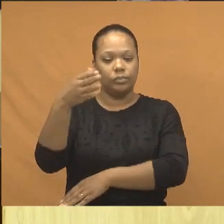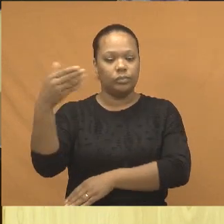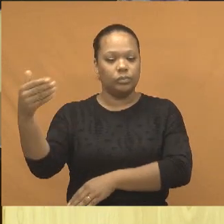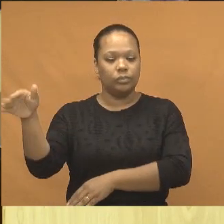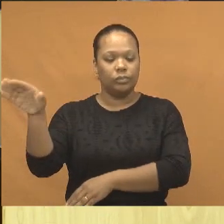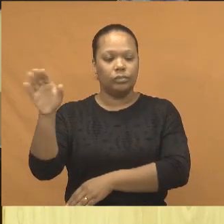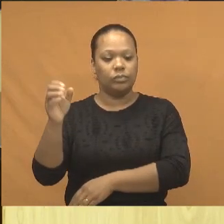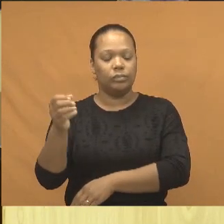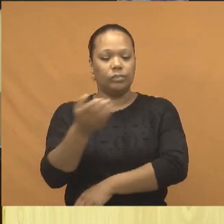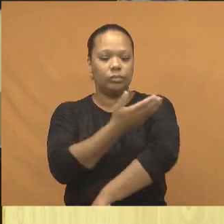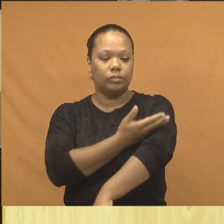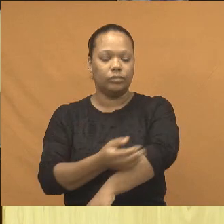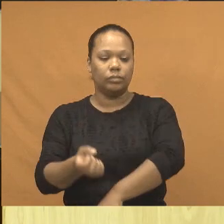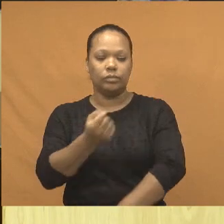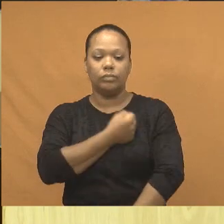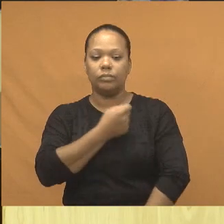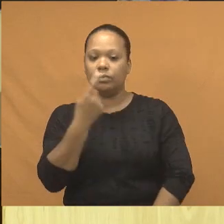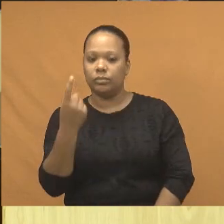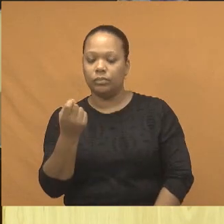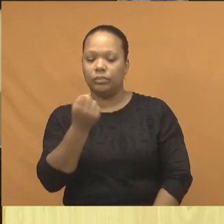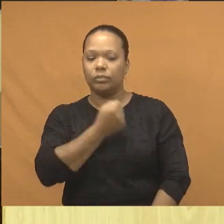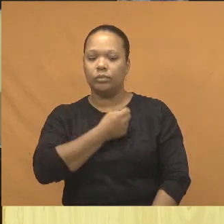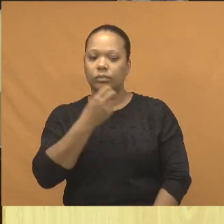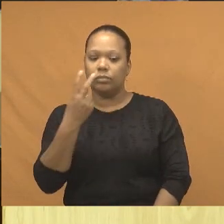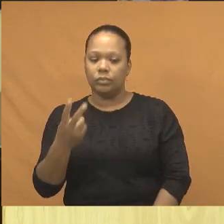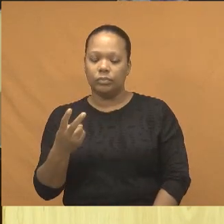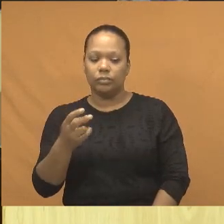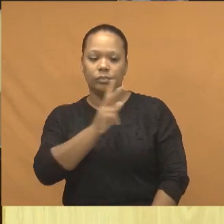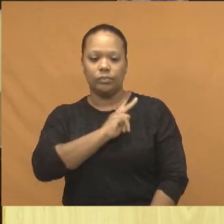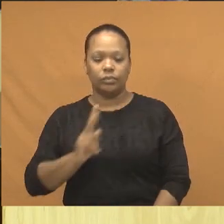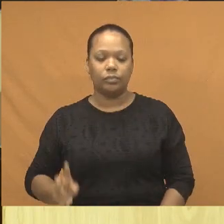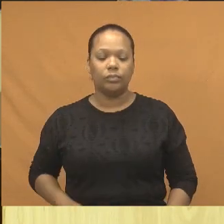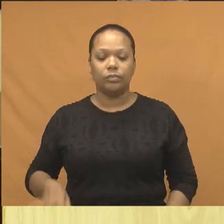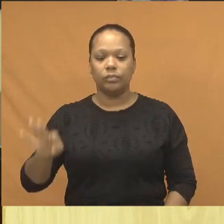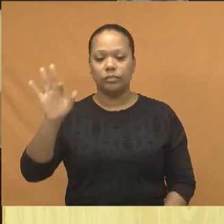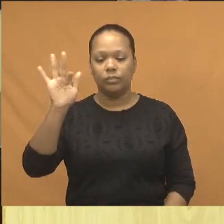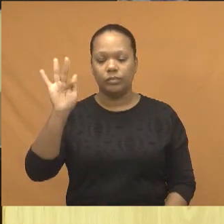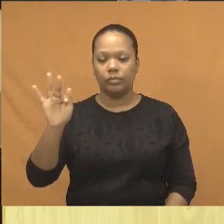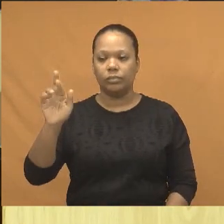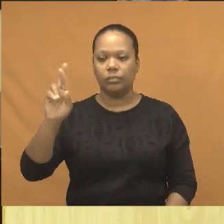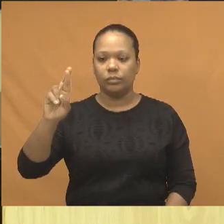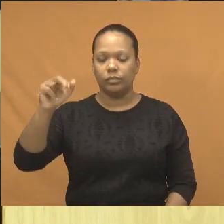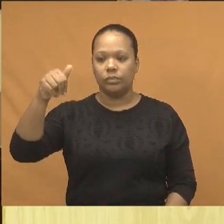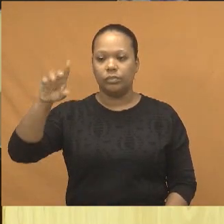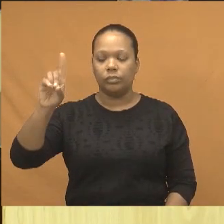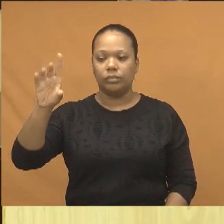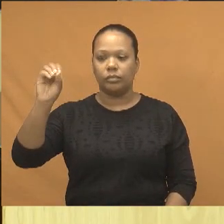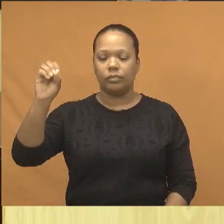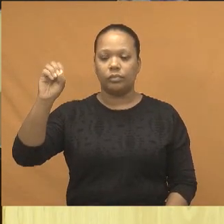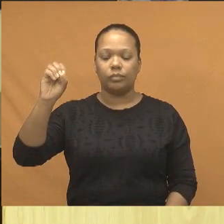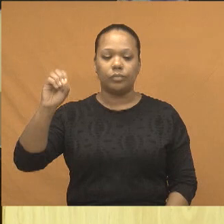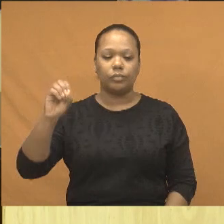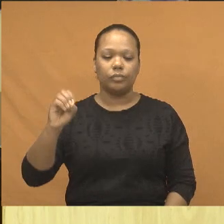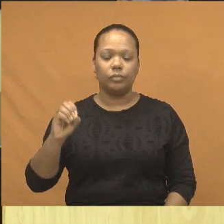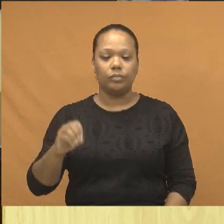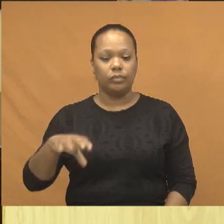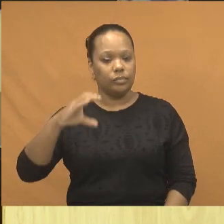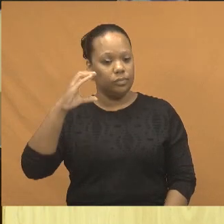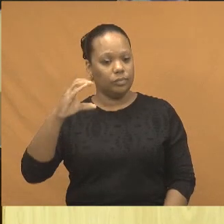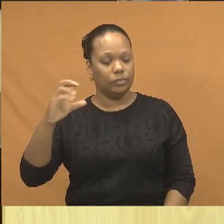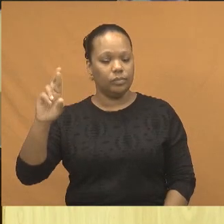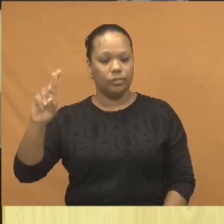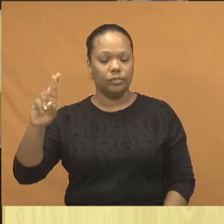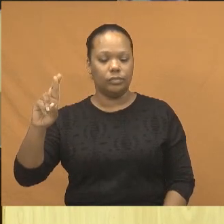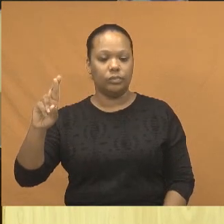2. Autoria, vereador Fernando da Ótica Original. Requerimento número 169. A CCR Nova